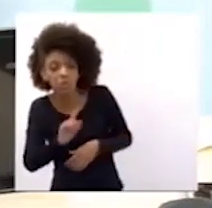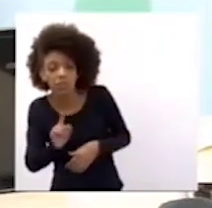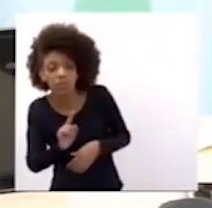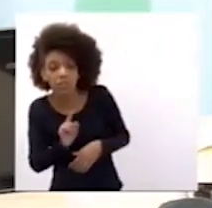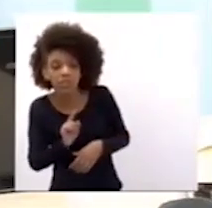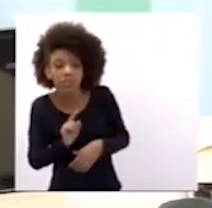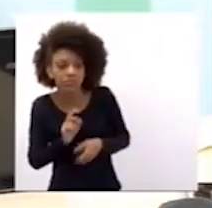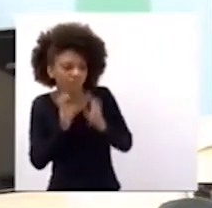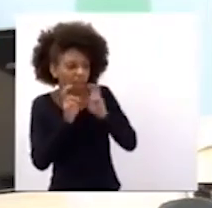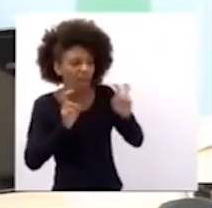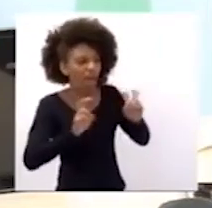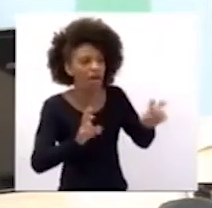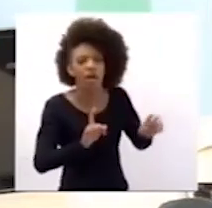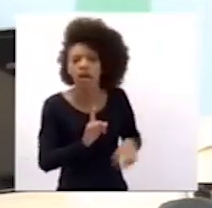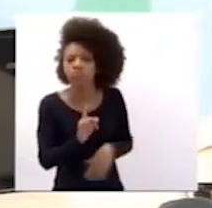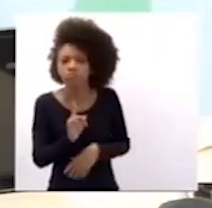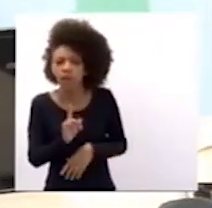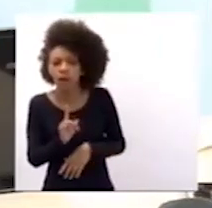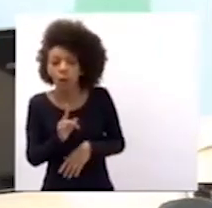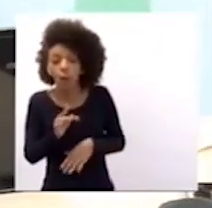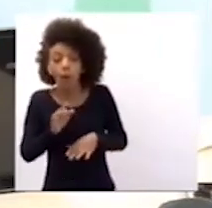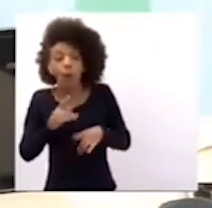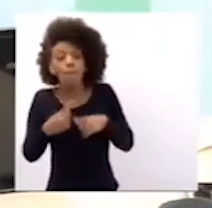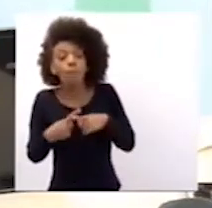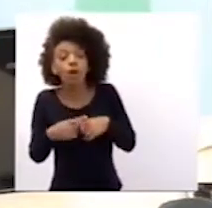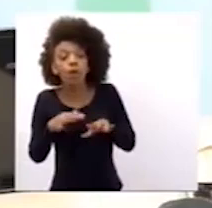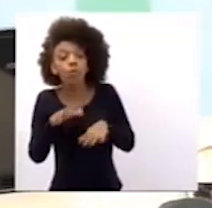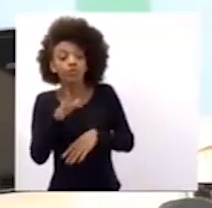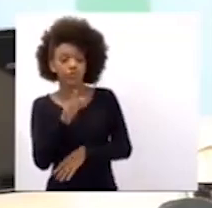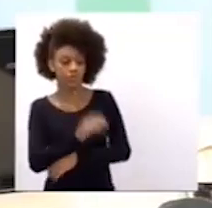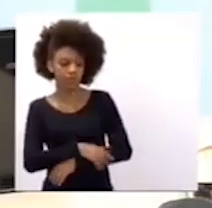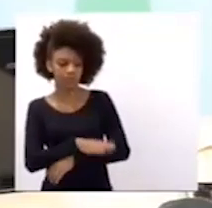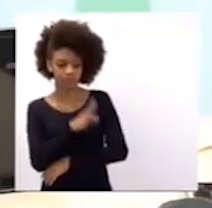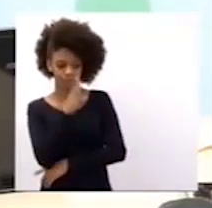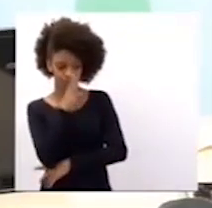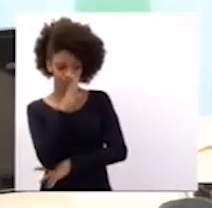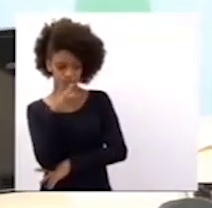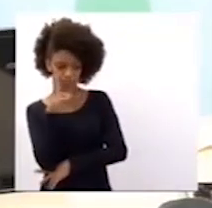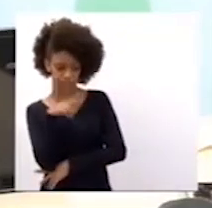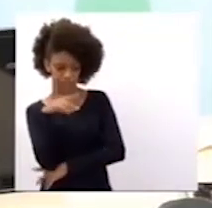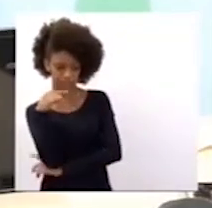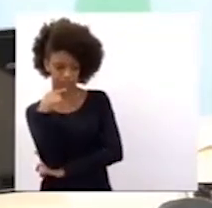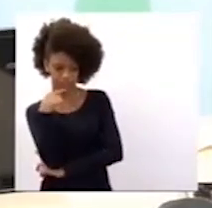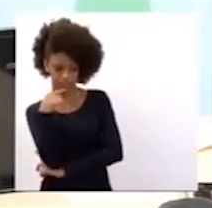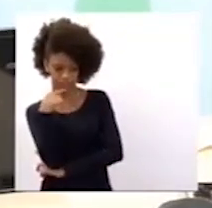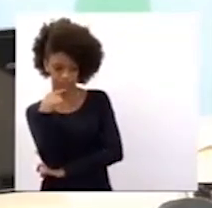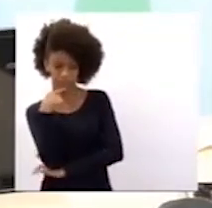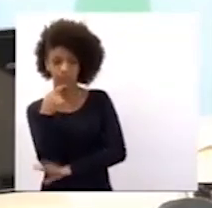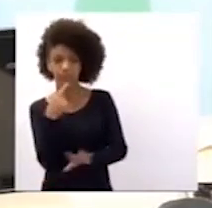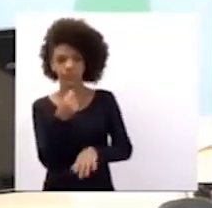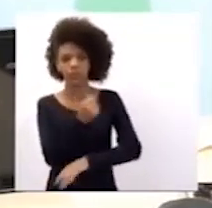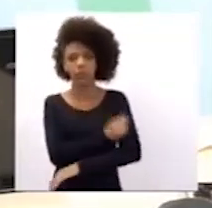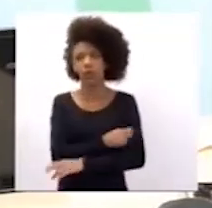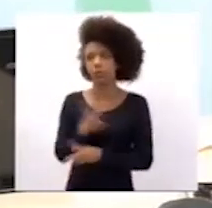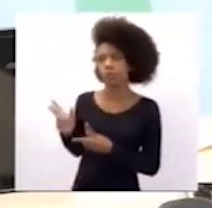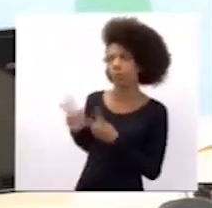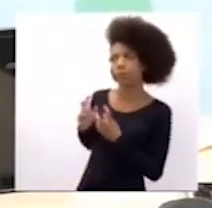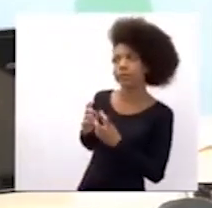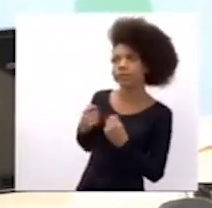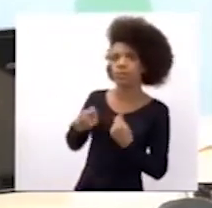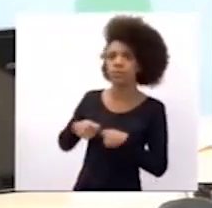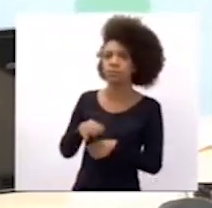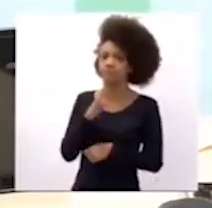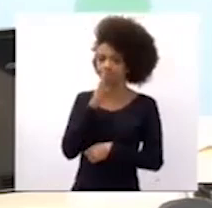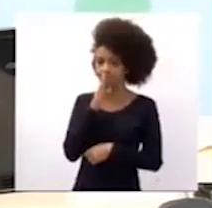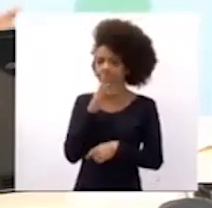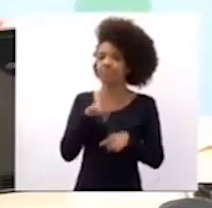fica quieto, às vezes, olhando para o aluno e ele passa a ver que ele está sendo responsável por você não estar dando aula, às vezes funciona você tomar uma postura